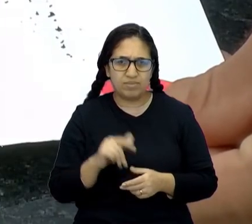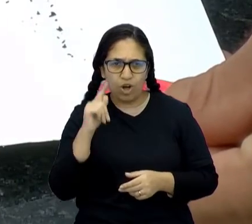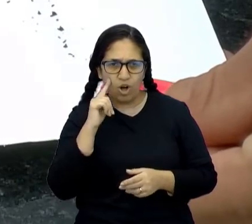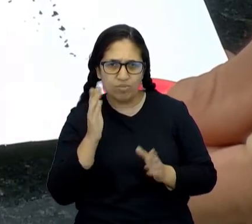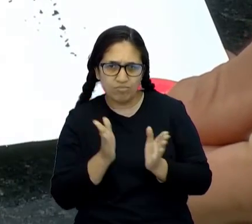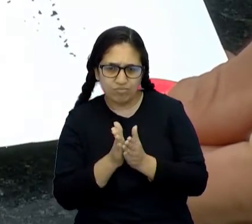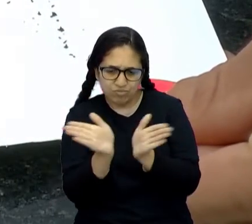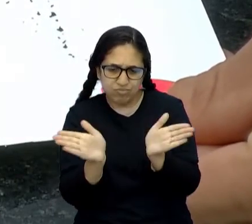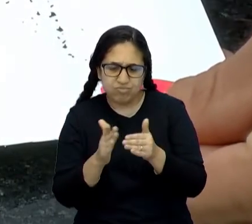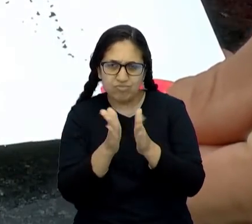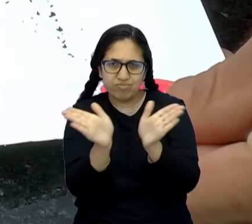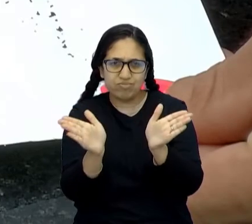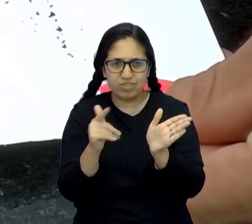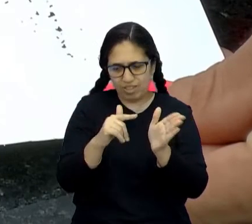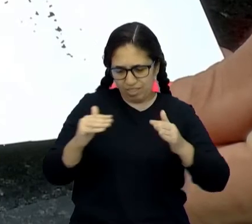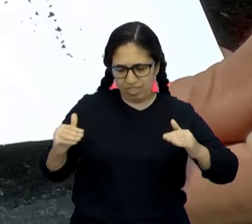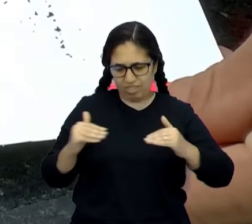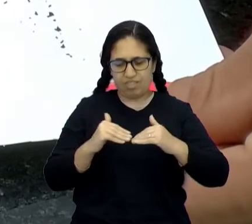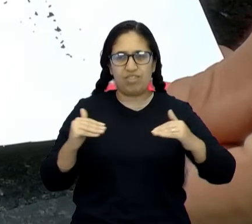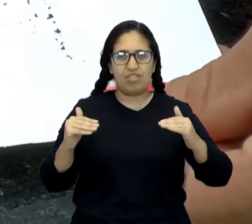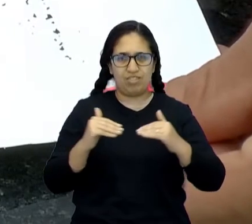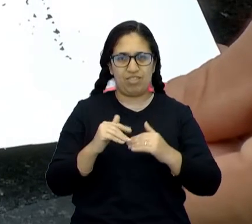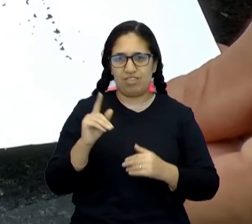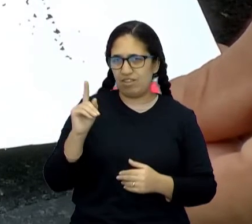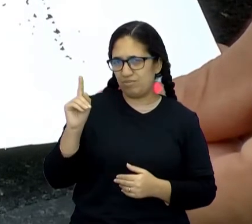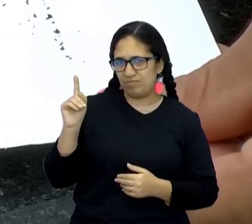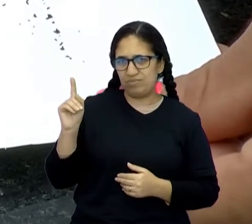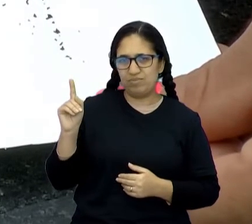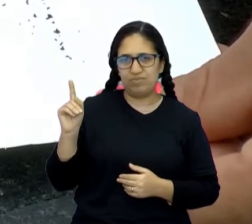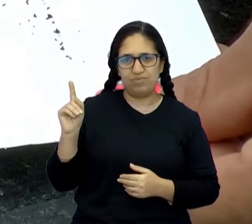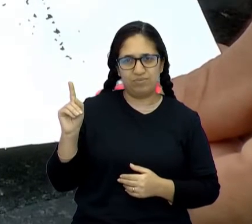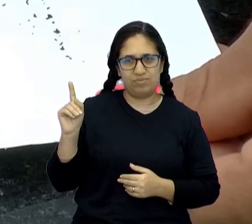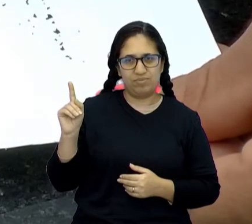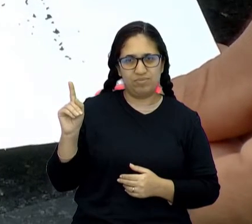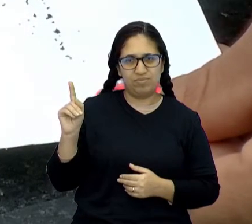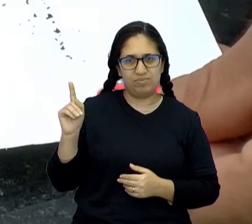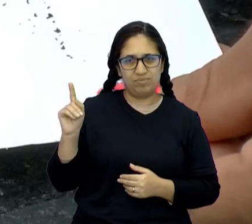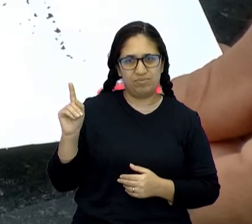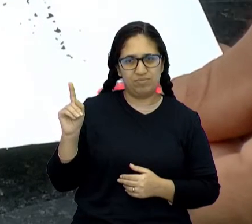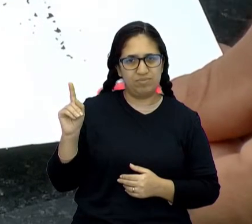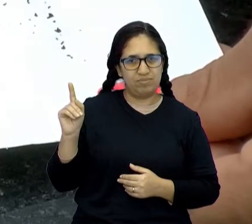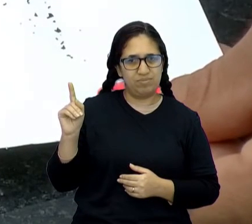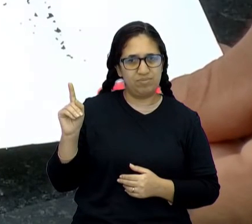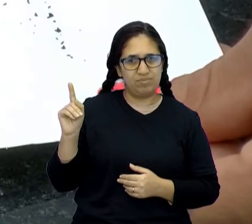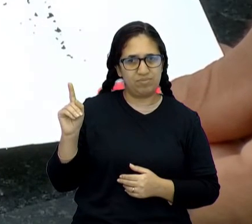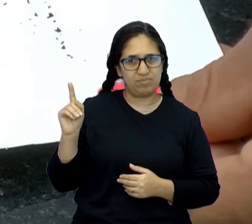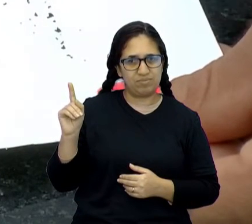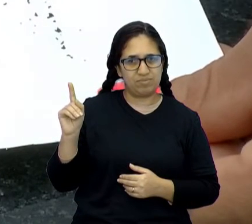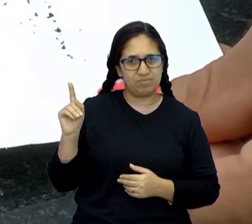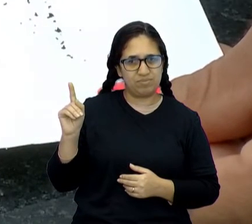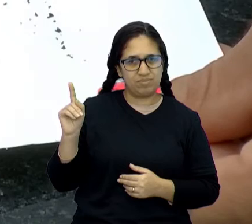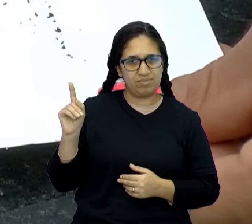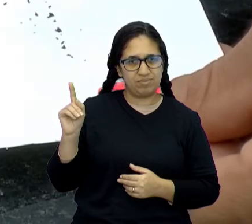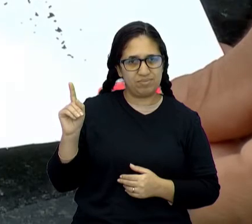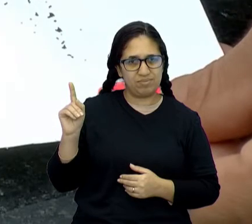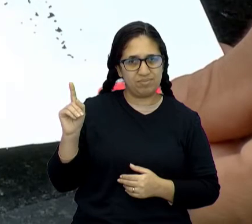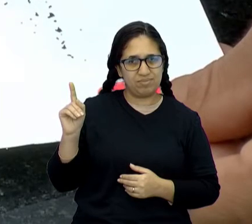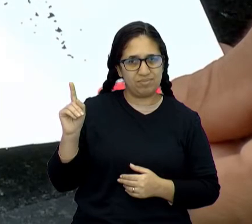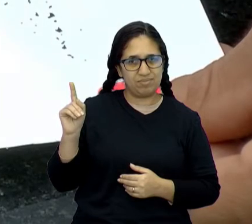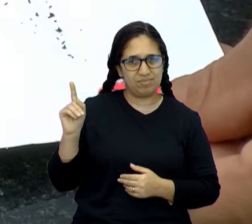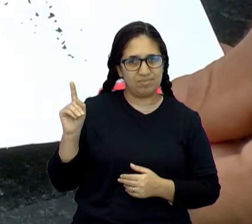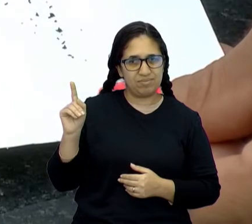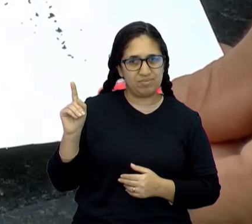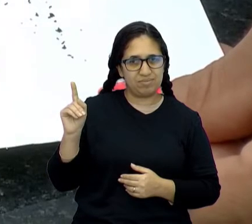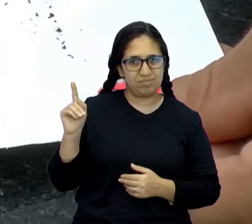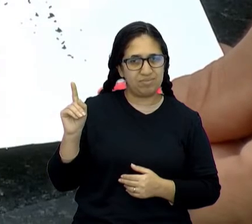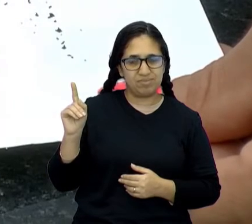câmera. Olha o que acontece aqui, né? Esses daqui deram uma mudada, não estão retinho um com o outro ali embaixo, mas dá para